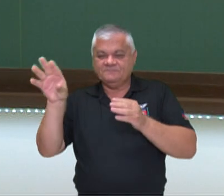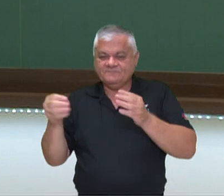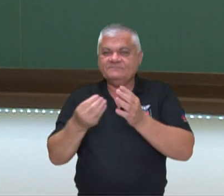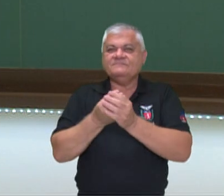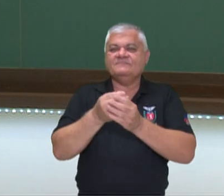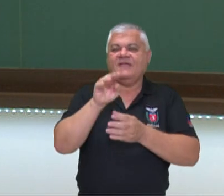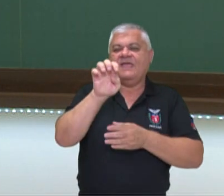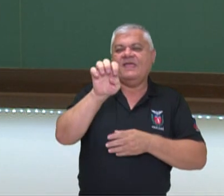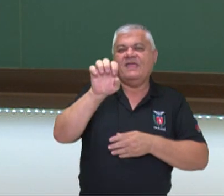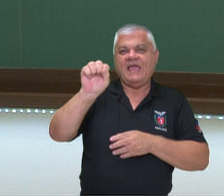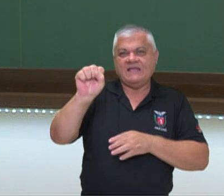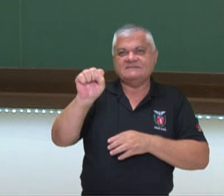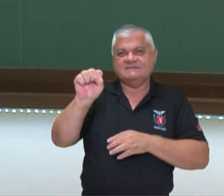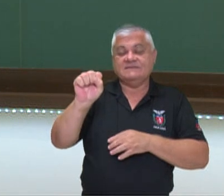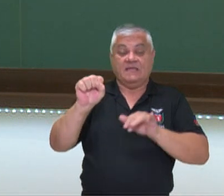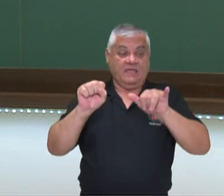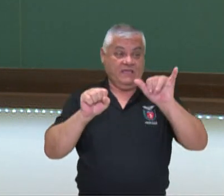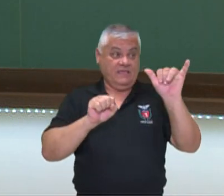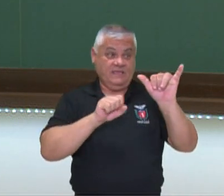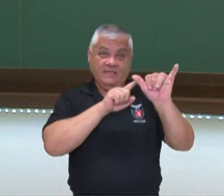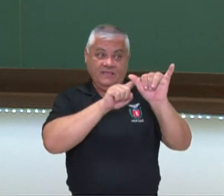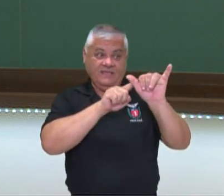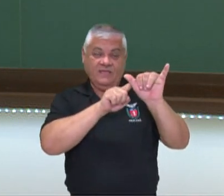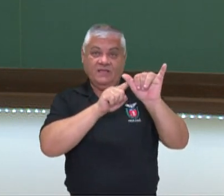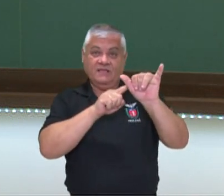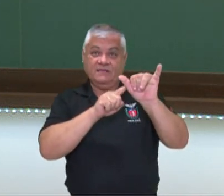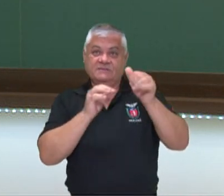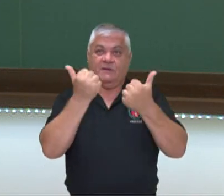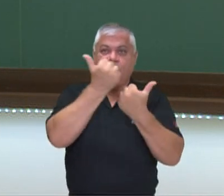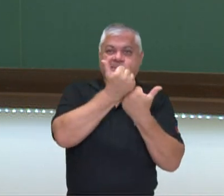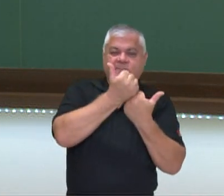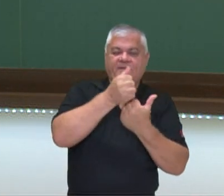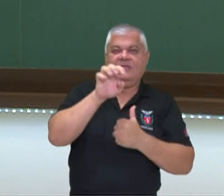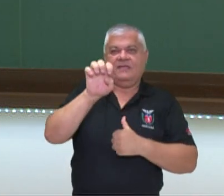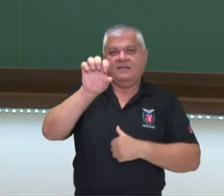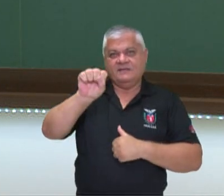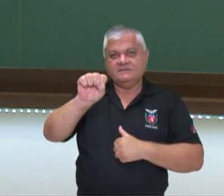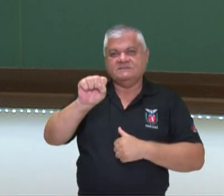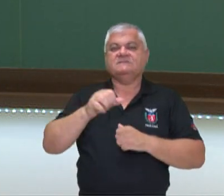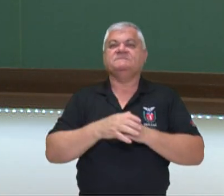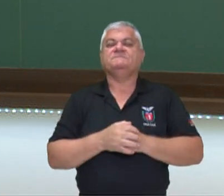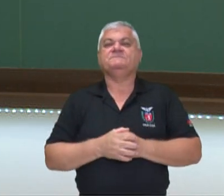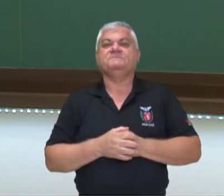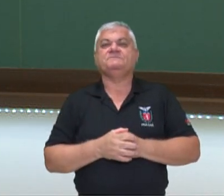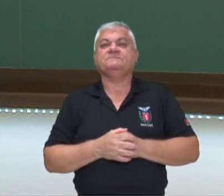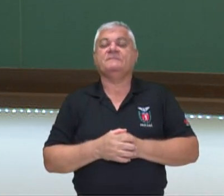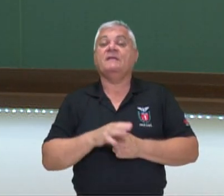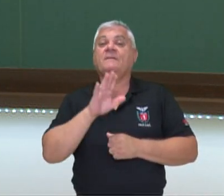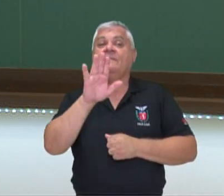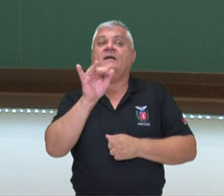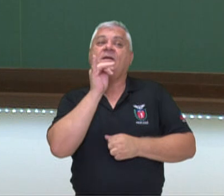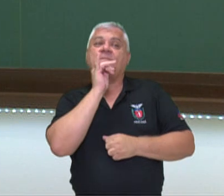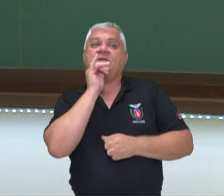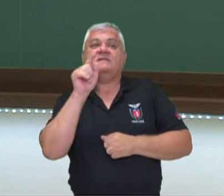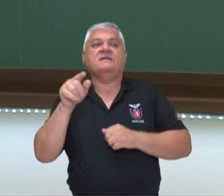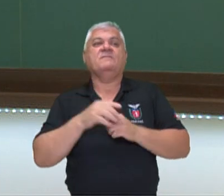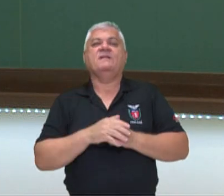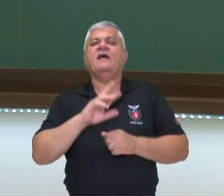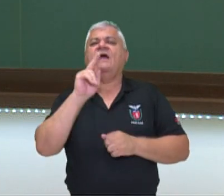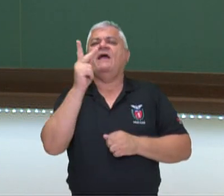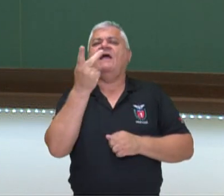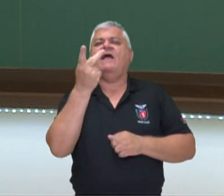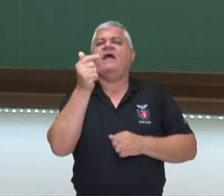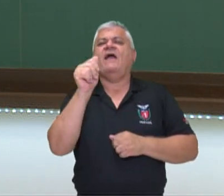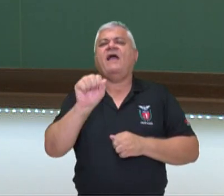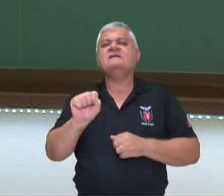eles terminam em Y e são precedidos de consoante. A exceção que nós temos é o verbo have. Por quê? Porque